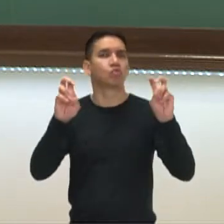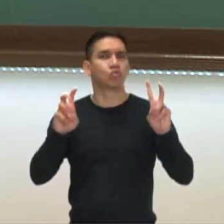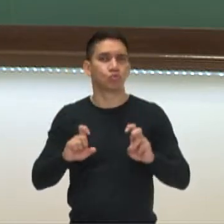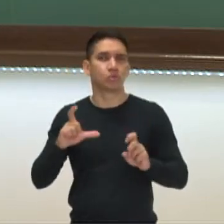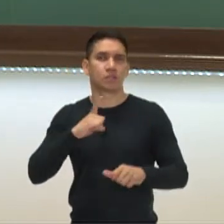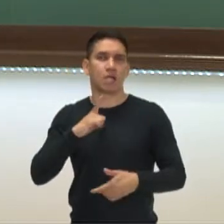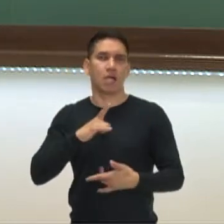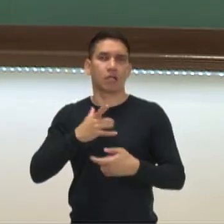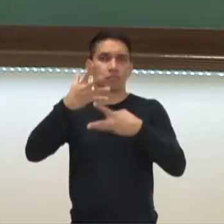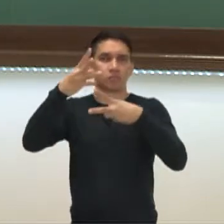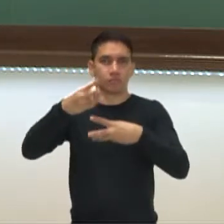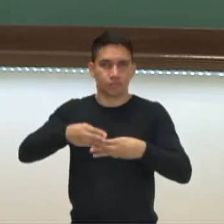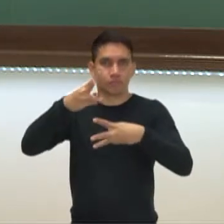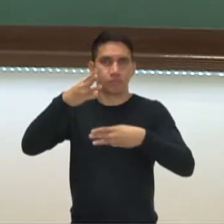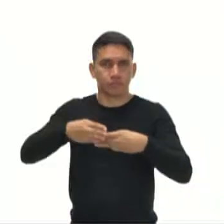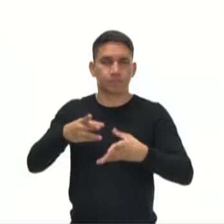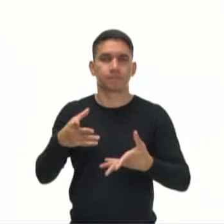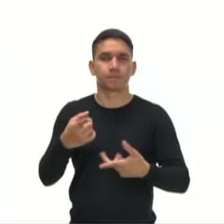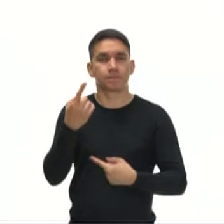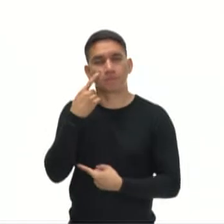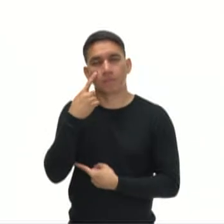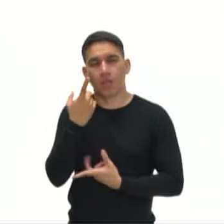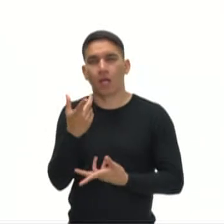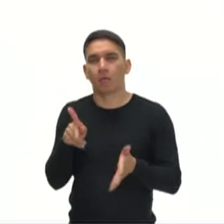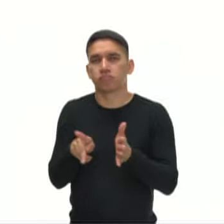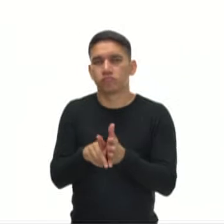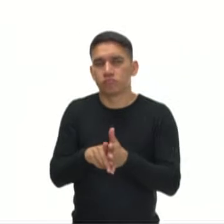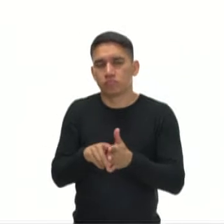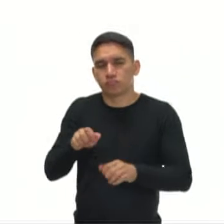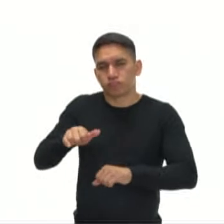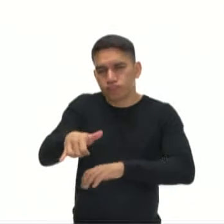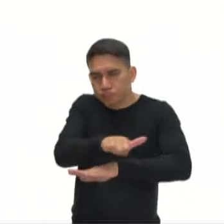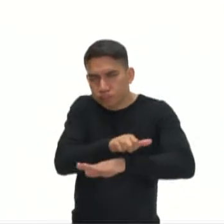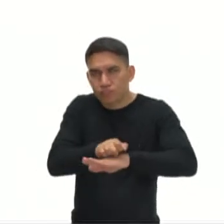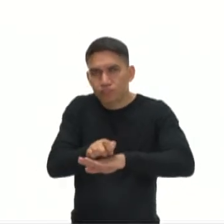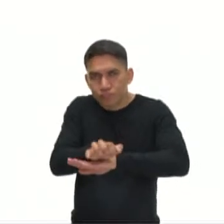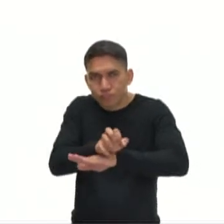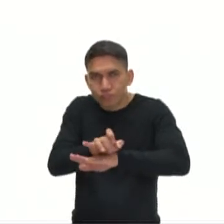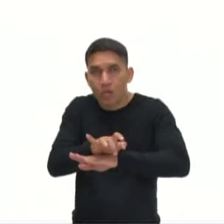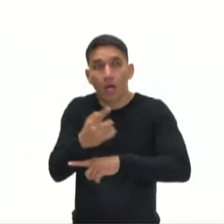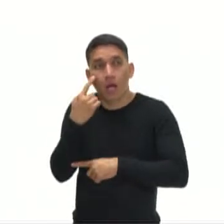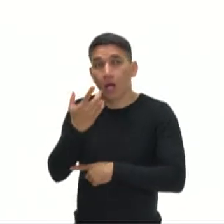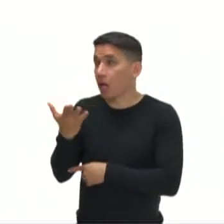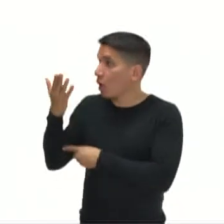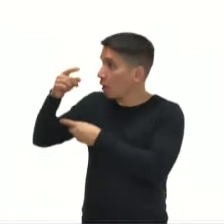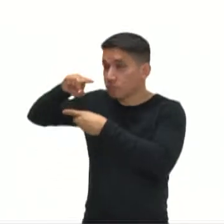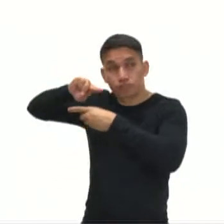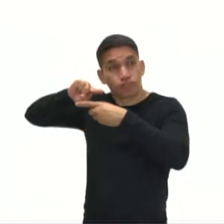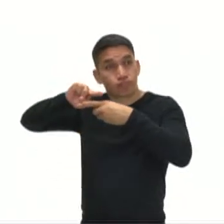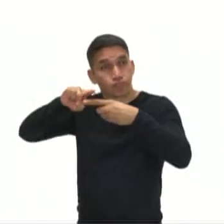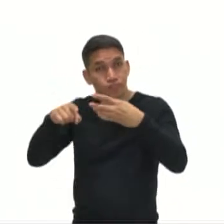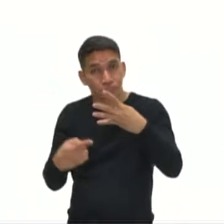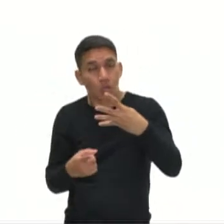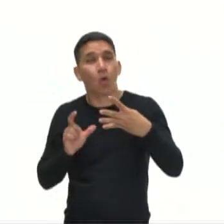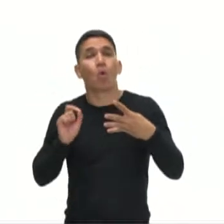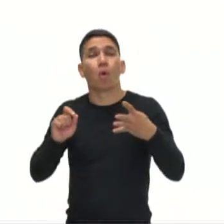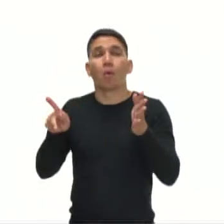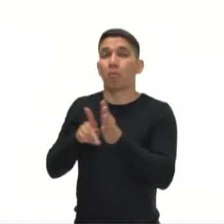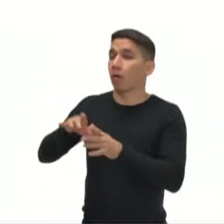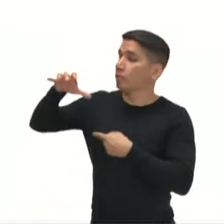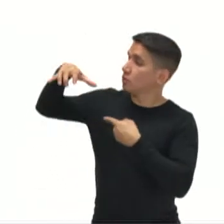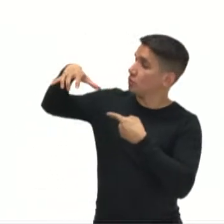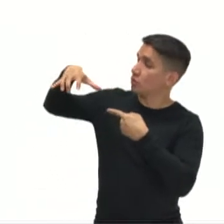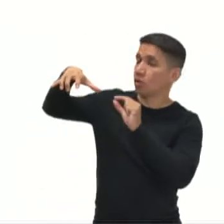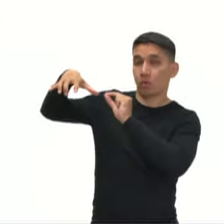e resistores. Vamos lá. Das propriedades físicas abaixo, aquela que um resistor elétrico de um chuveiro